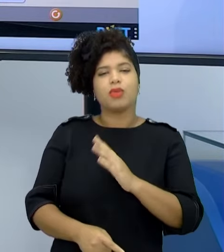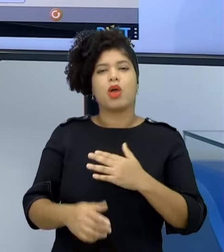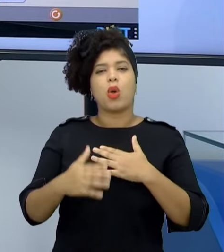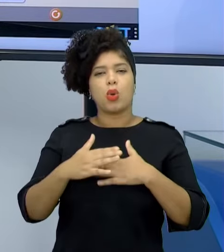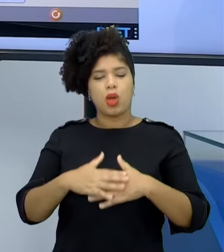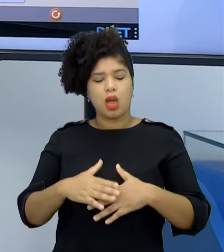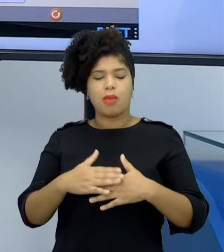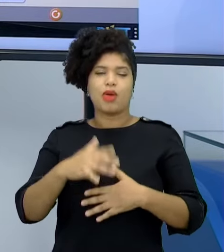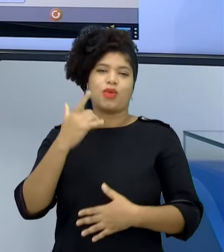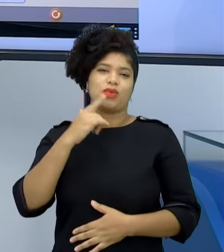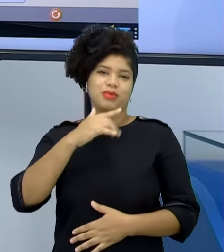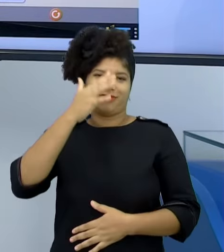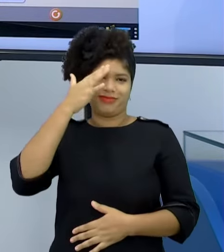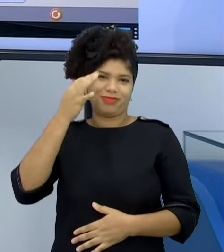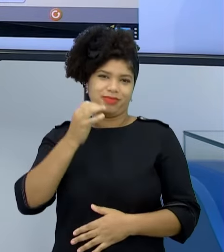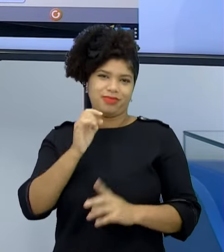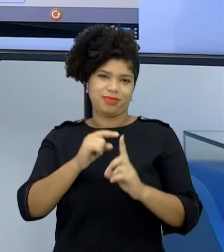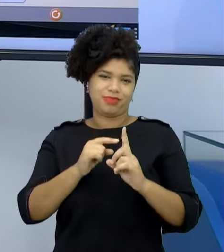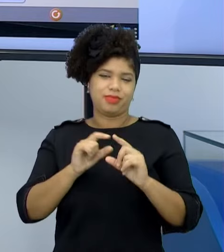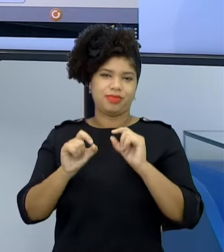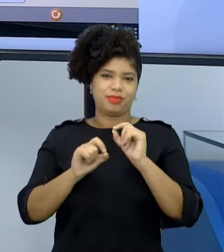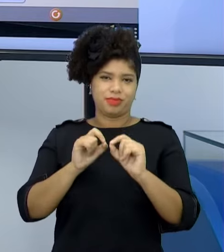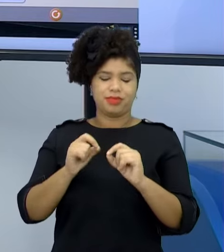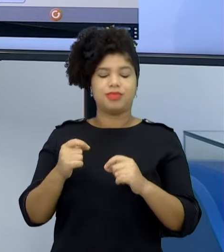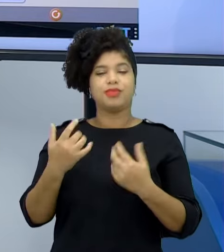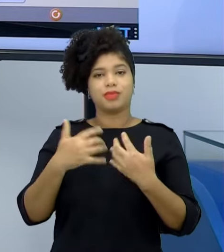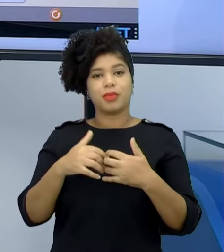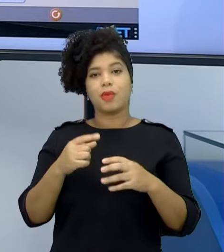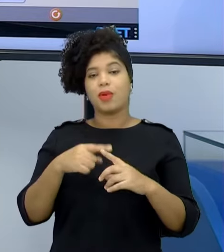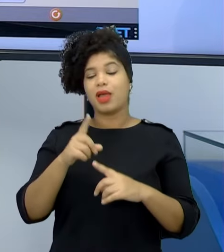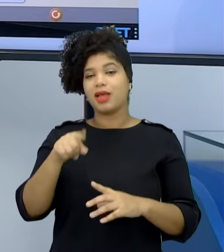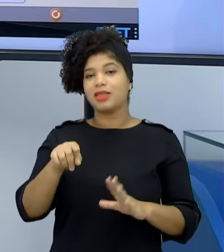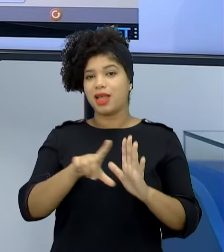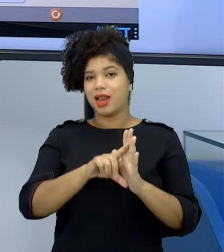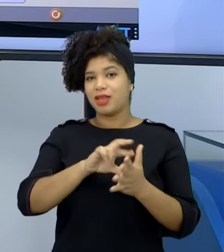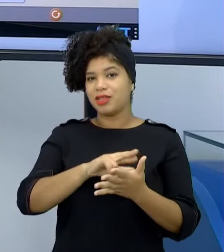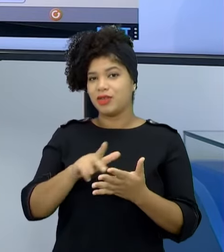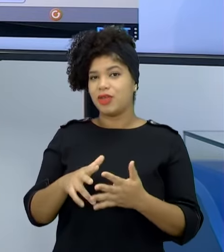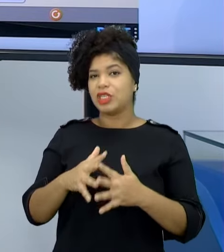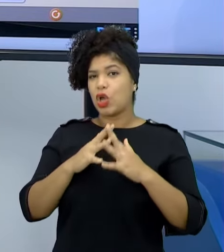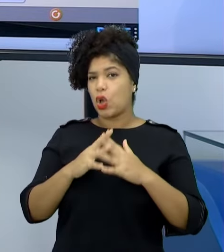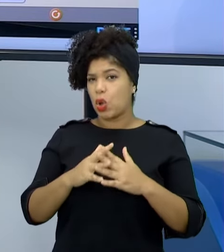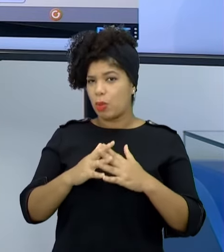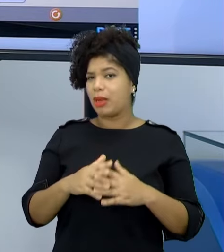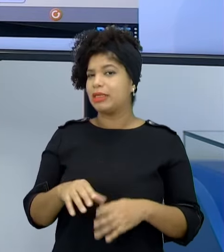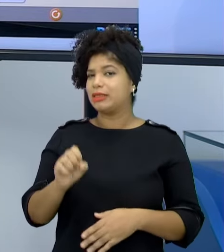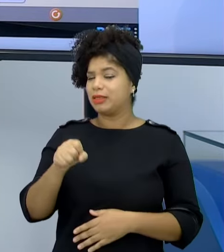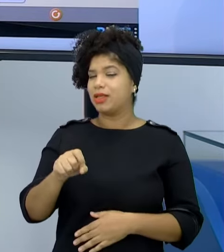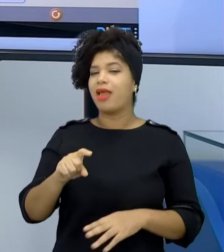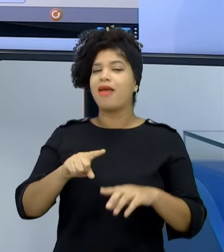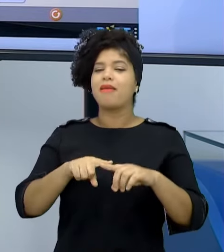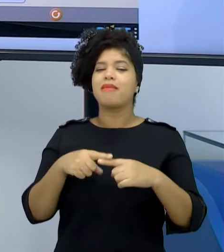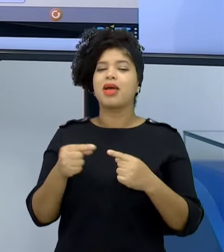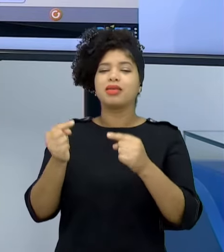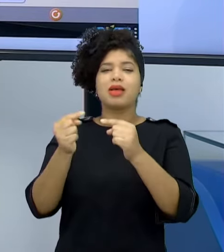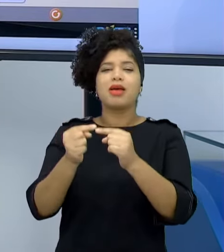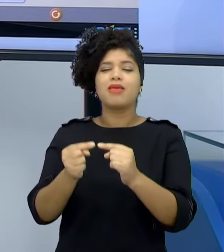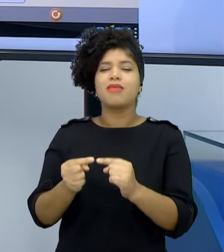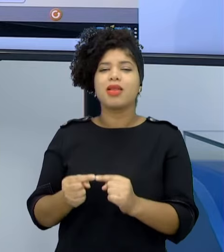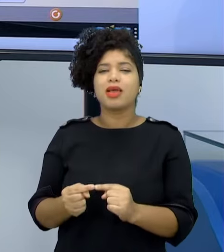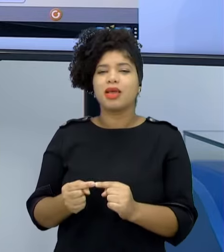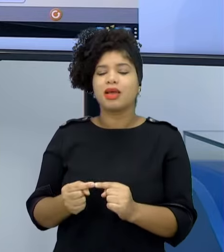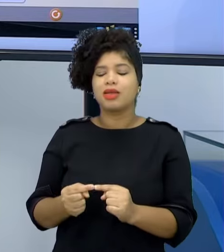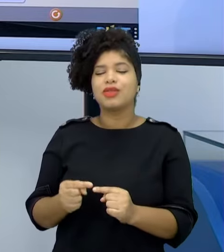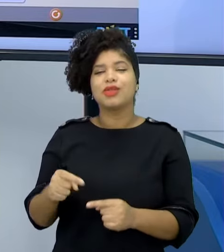pragmática, mais prática, porque são leis complexas, mas de aplicação a